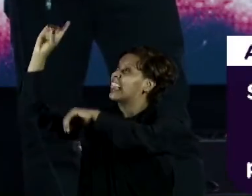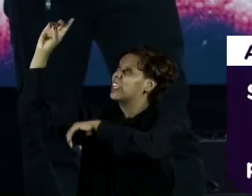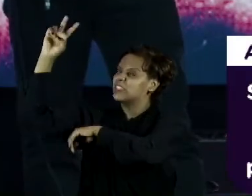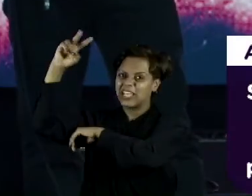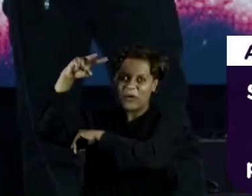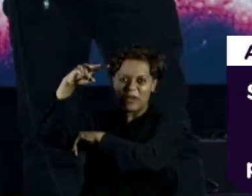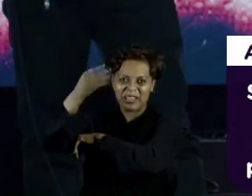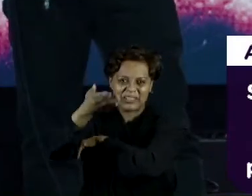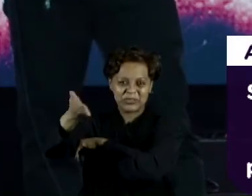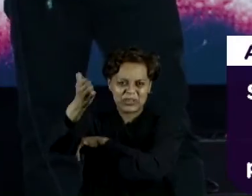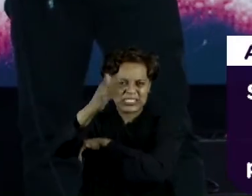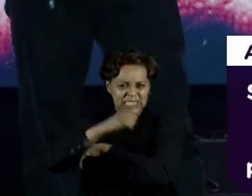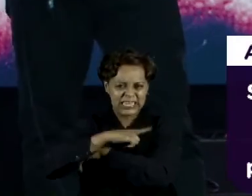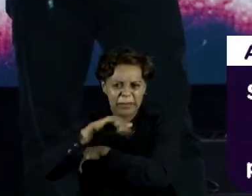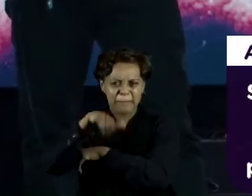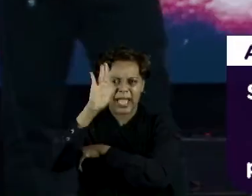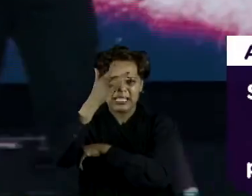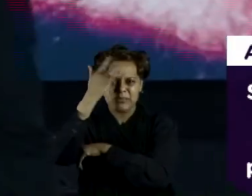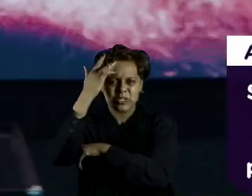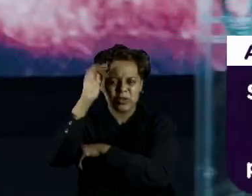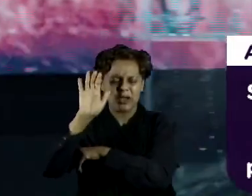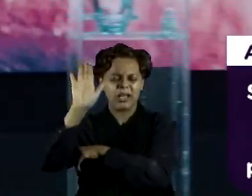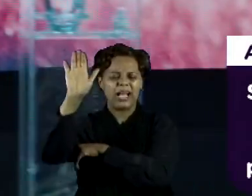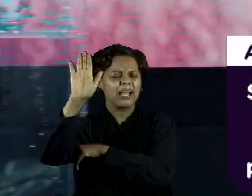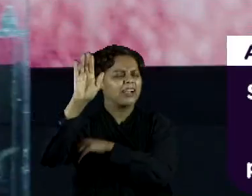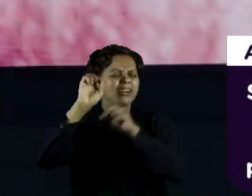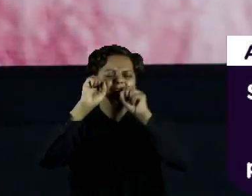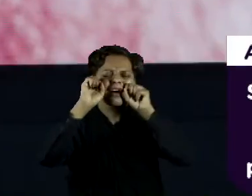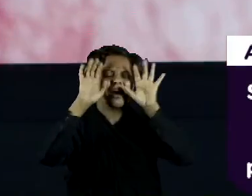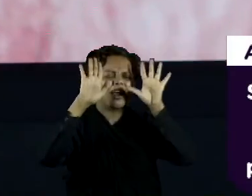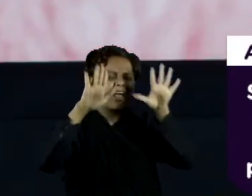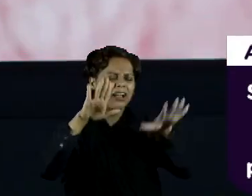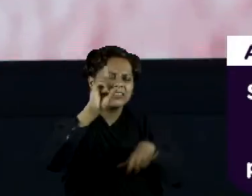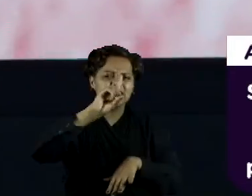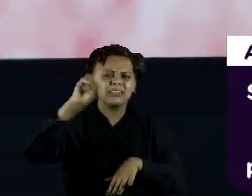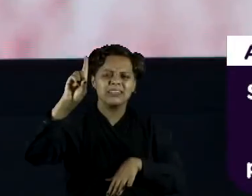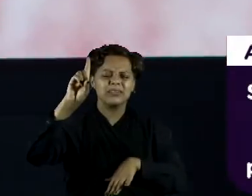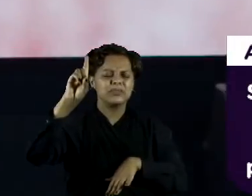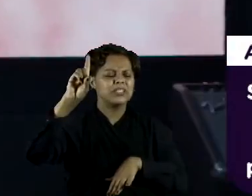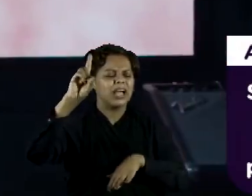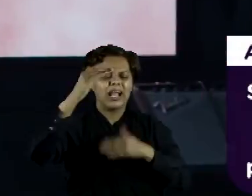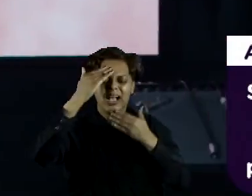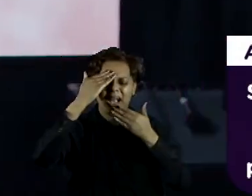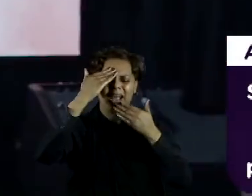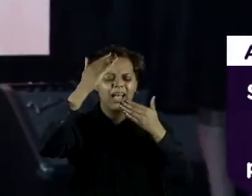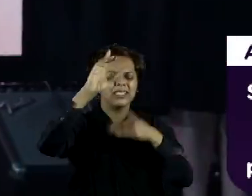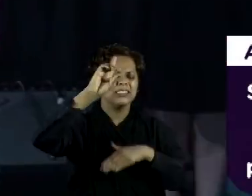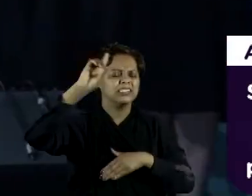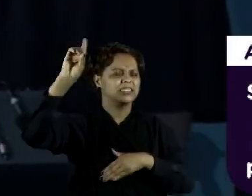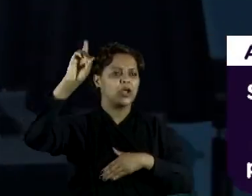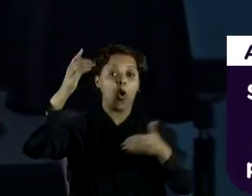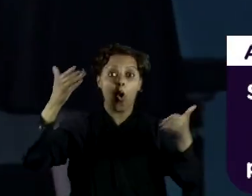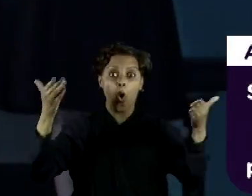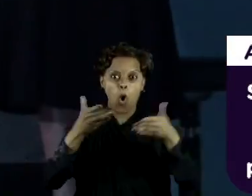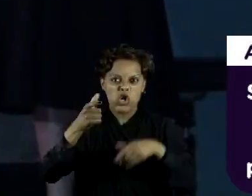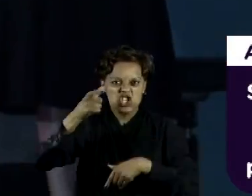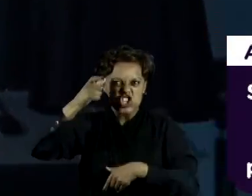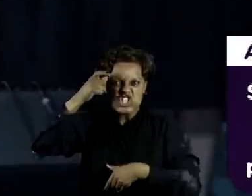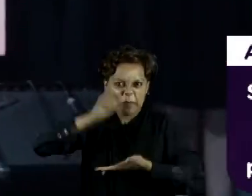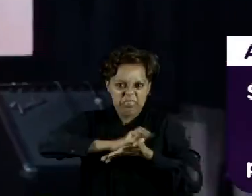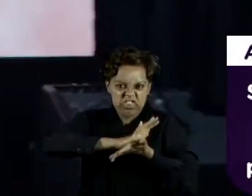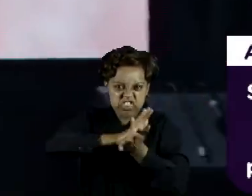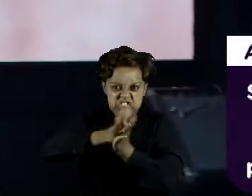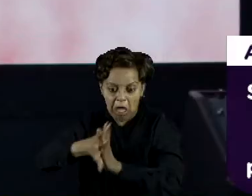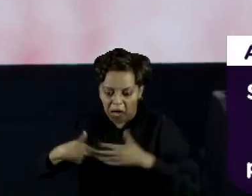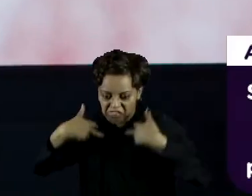Há mais alguém aqui? Graças a Deus por essa vida aqui. Graças a Deus. Graças a Deus por essa vida aqui. Hoje o diabo está sendo envergonhado,